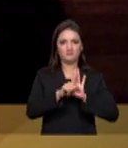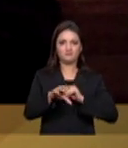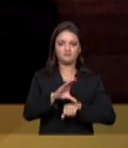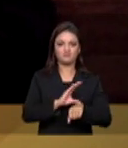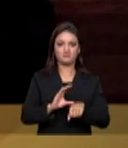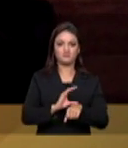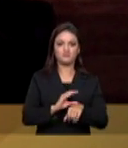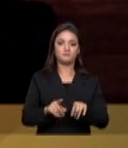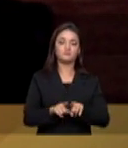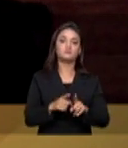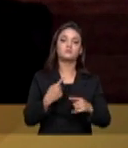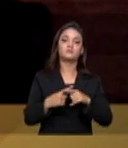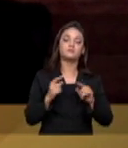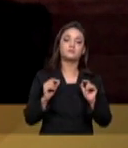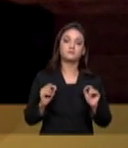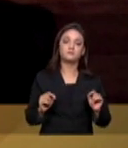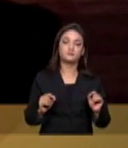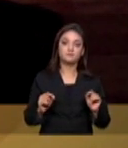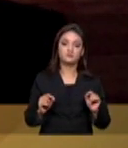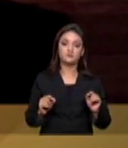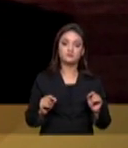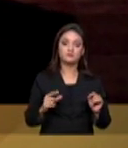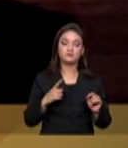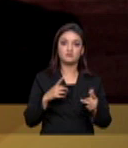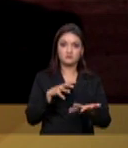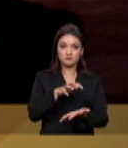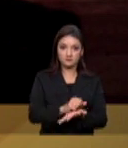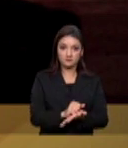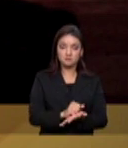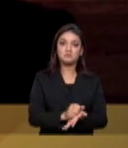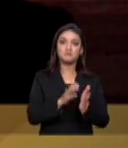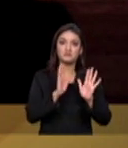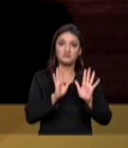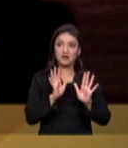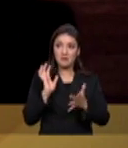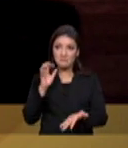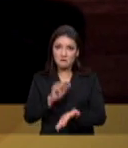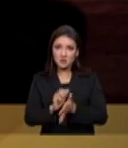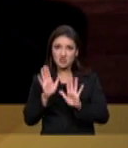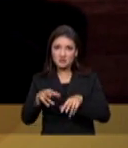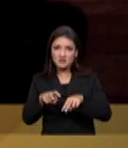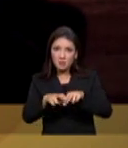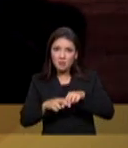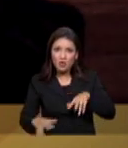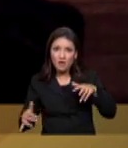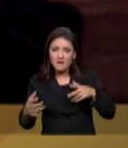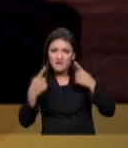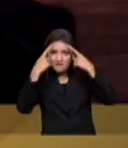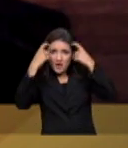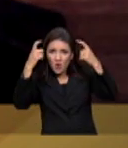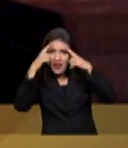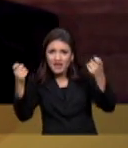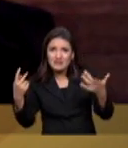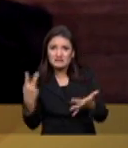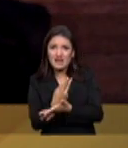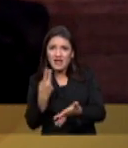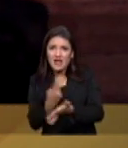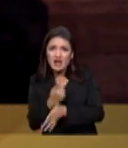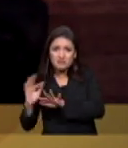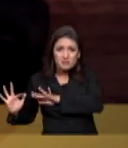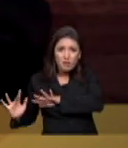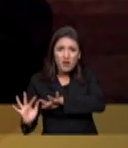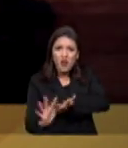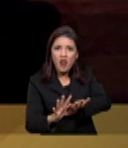porque a legitimação da Posse obtida por Meio violento injusto não é